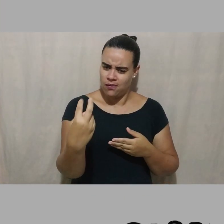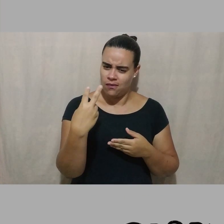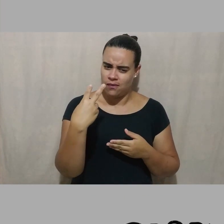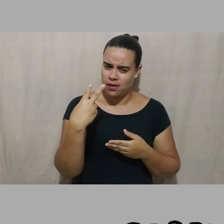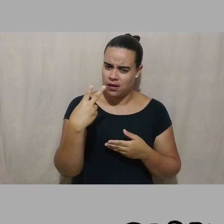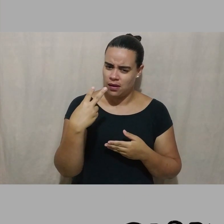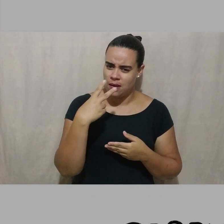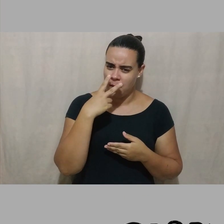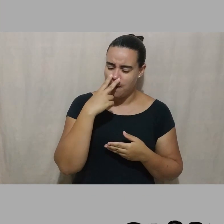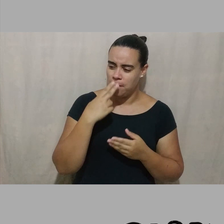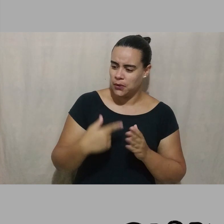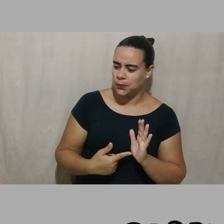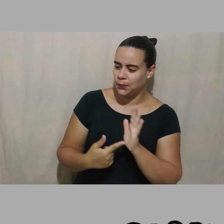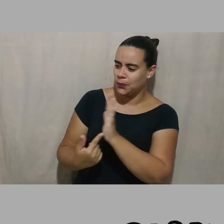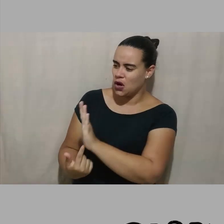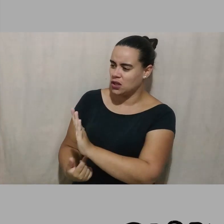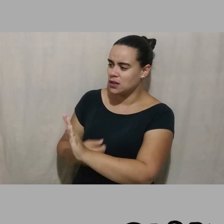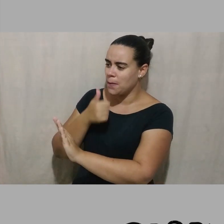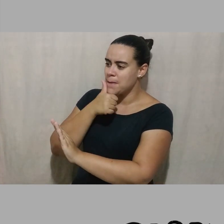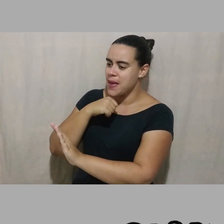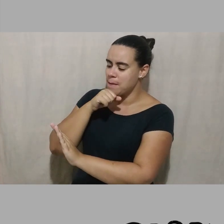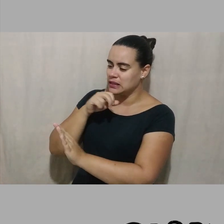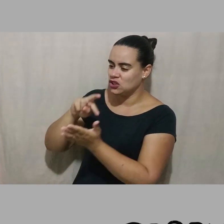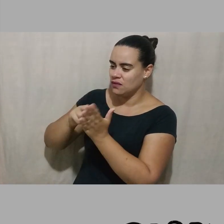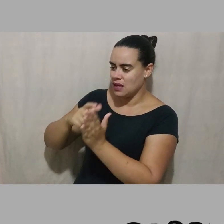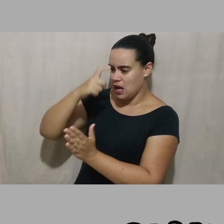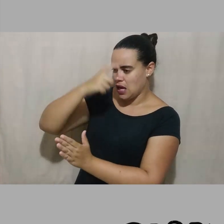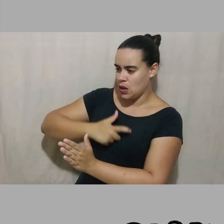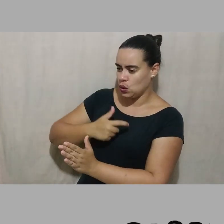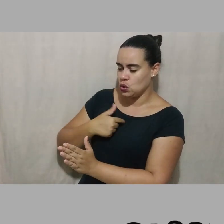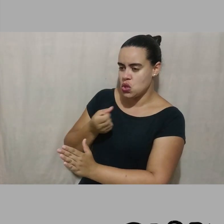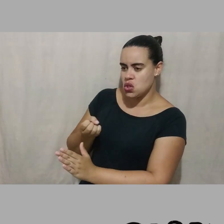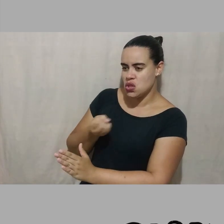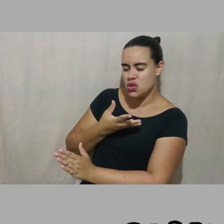dele apresentasse à minha mãe uma nova versão minha.